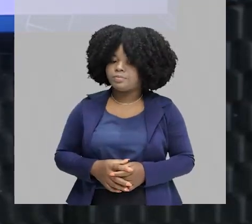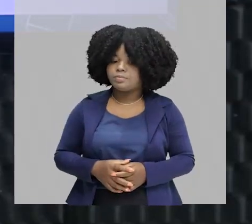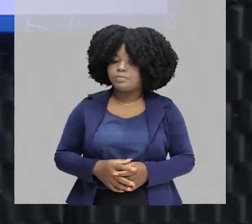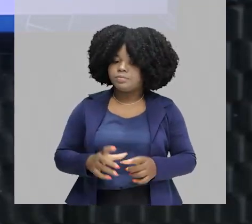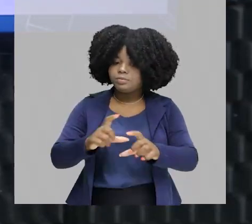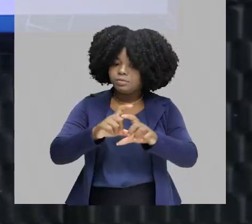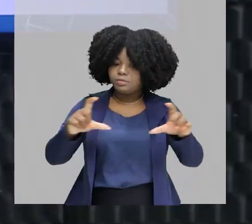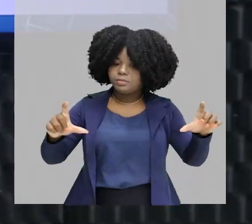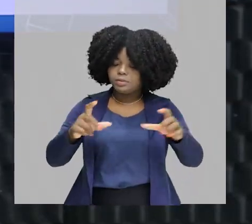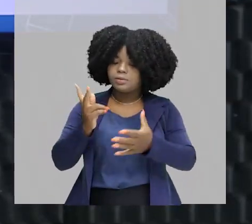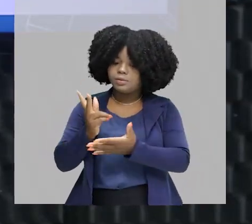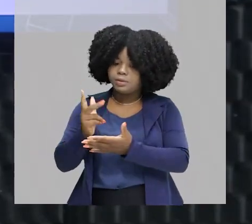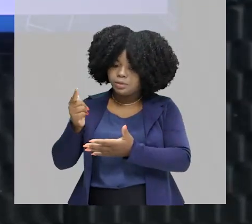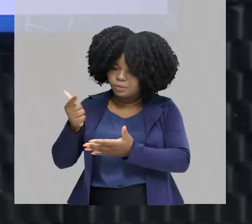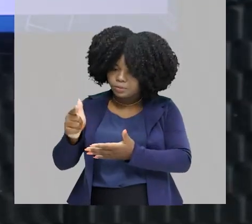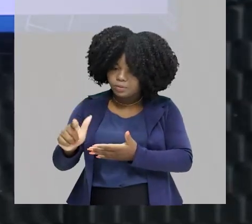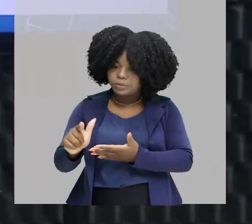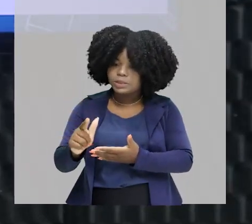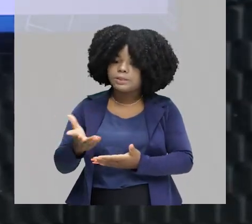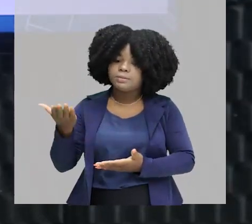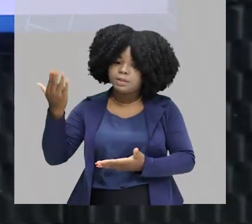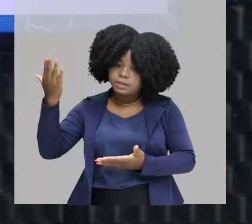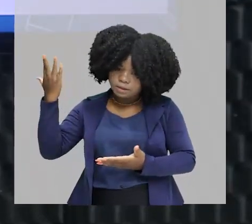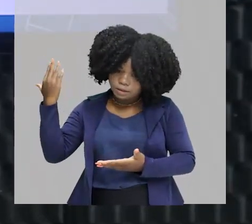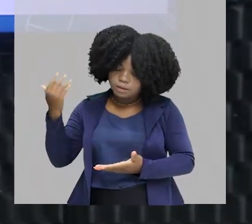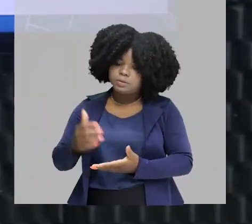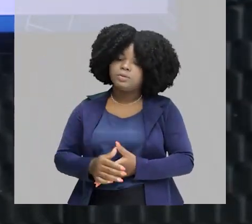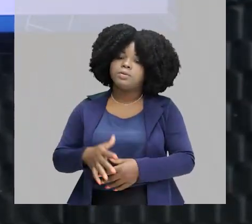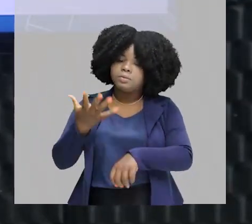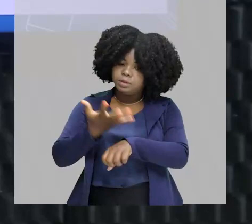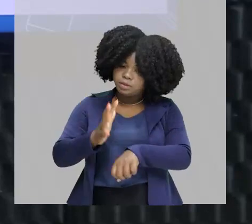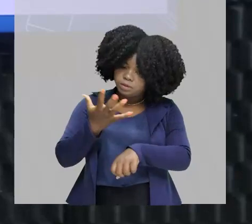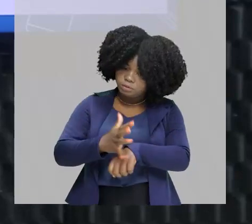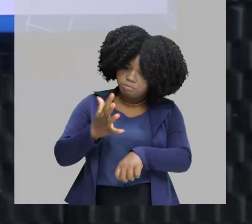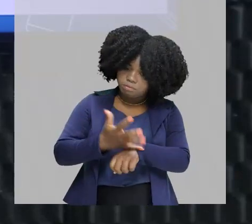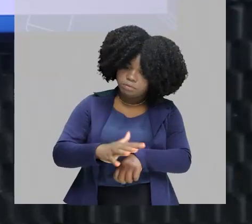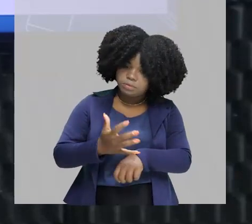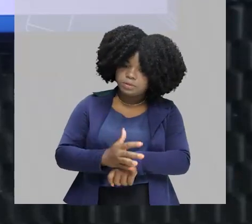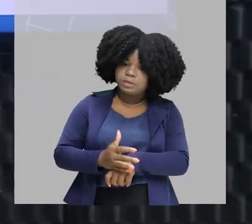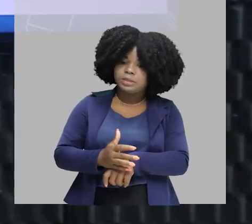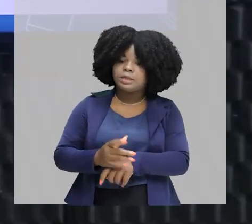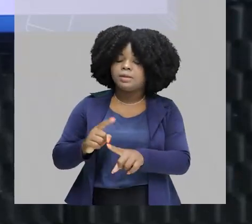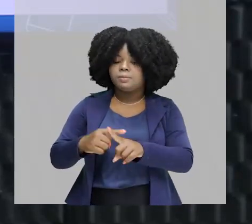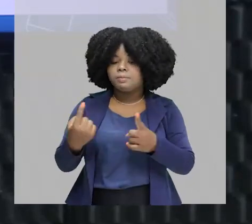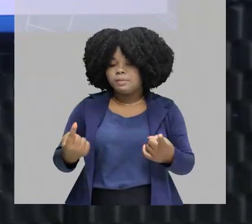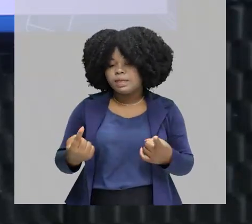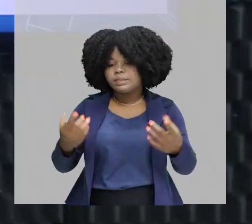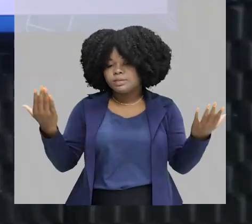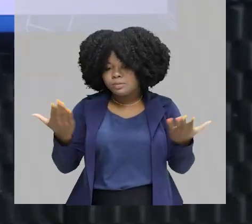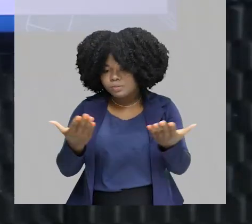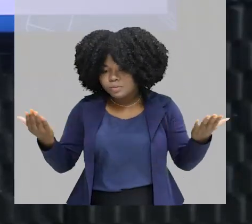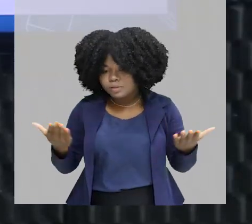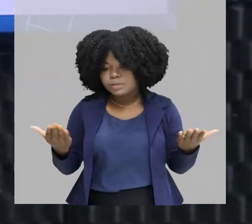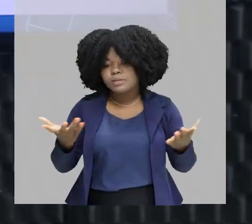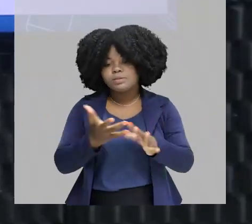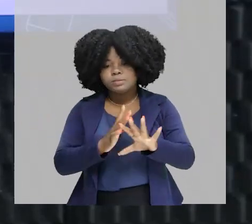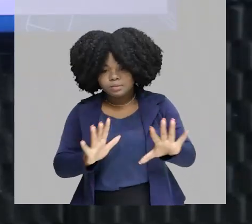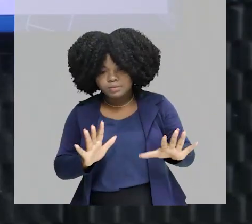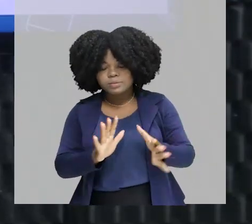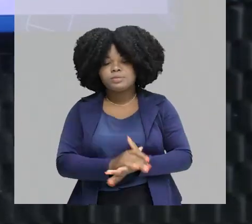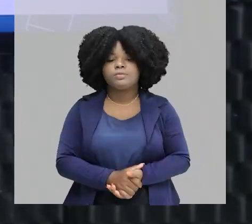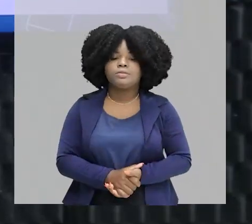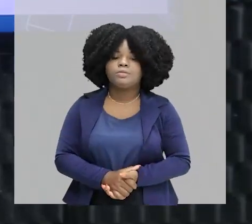eu pratiquei essa ação e essa ação teve uma duração até o momento presente, quando ela se encerrou. E o resultado dessa